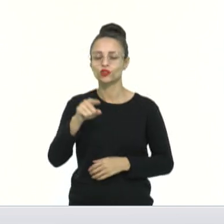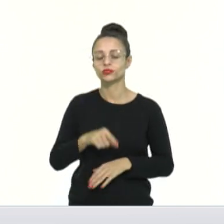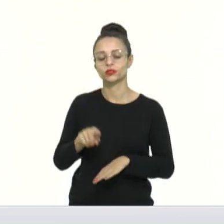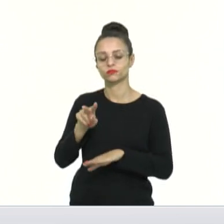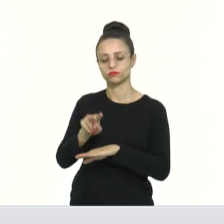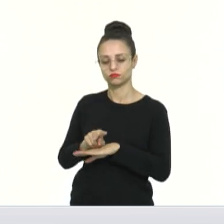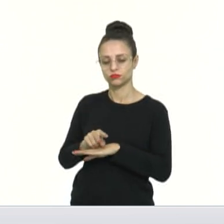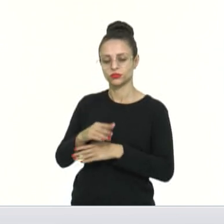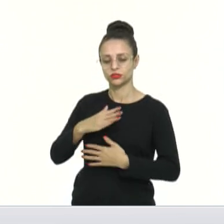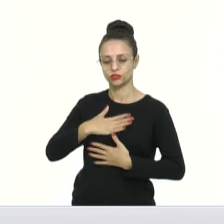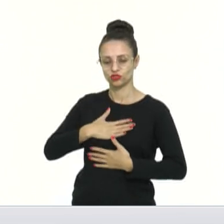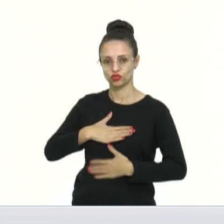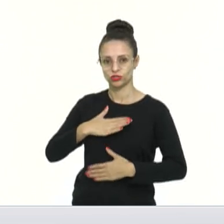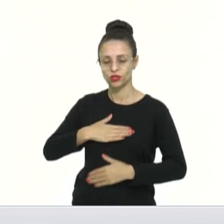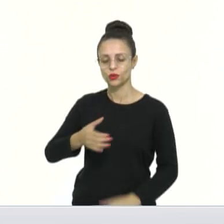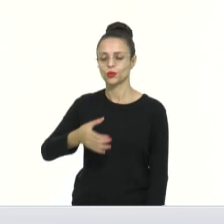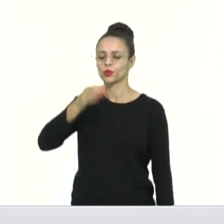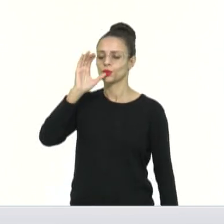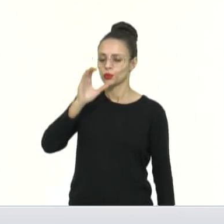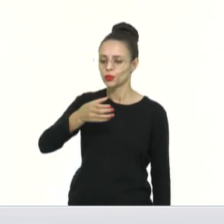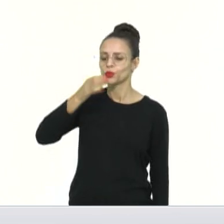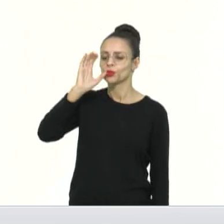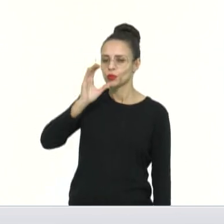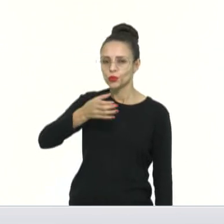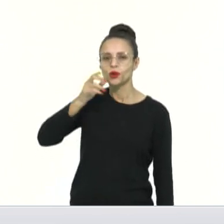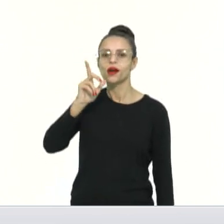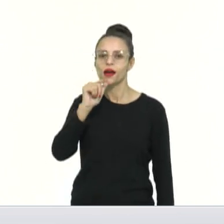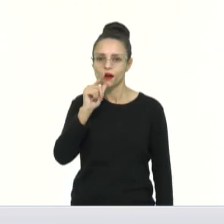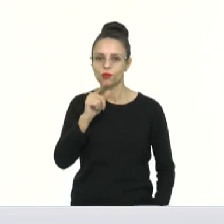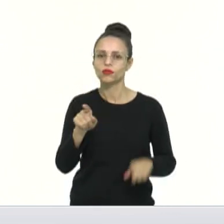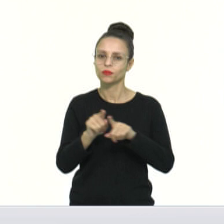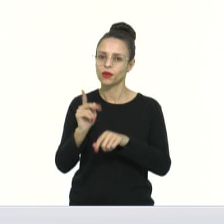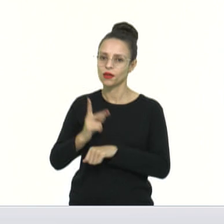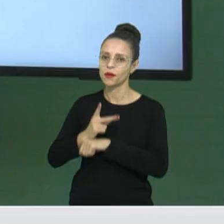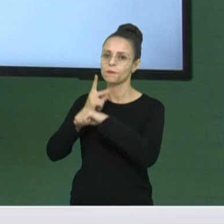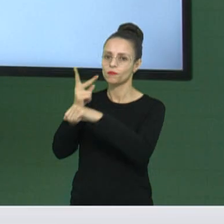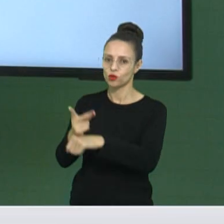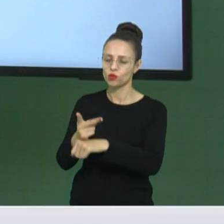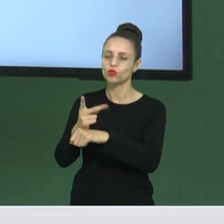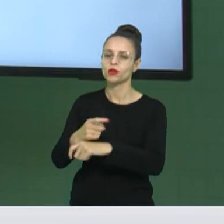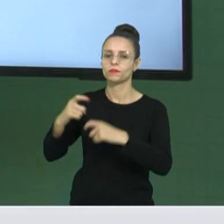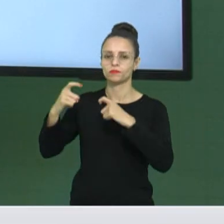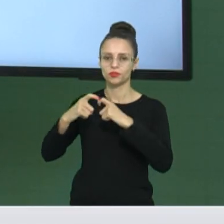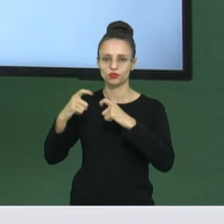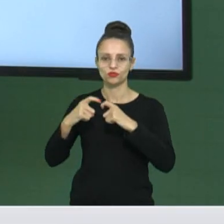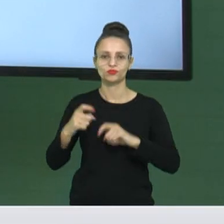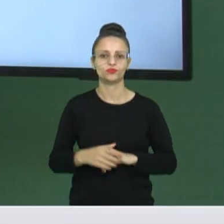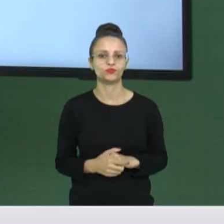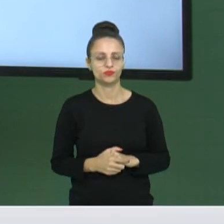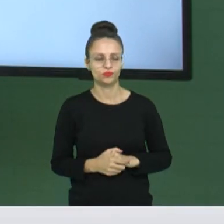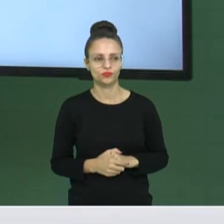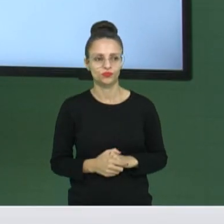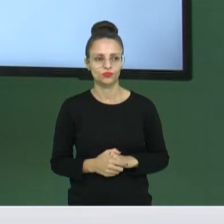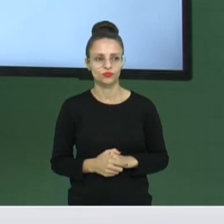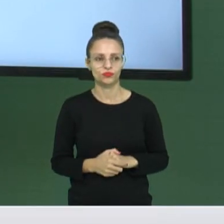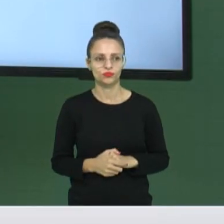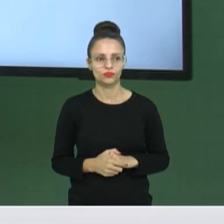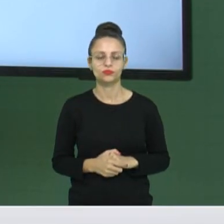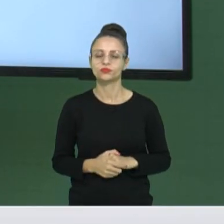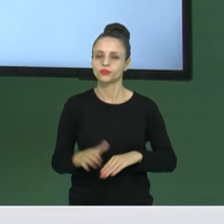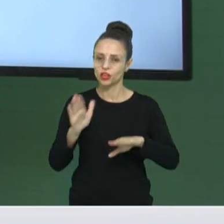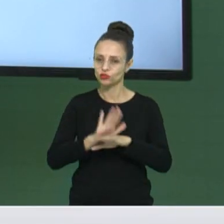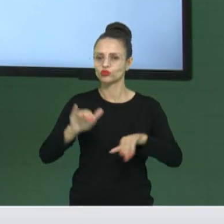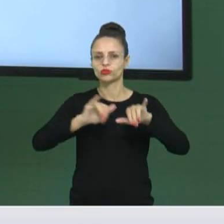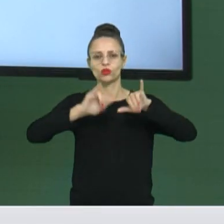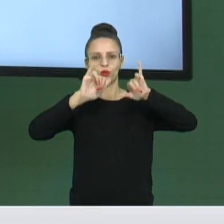repouse, beba bastante água e procure uma unidade de saúde, tá? Ajude e compartilhe